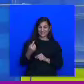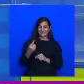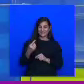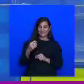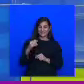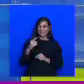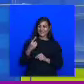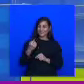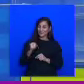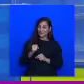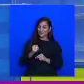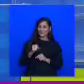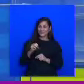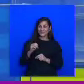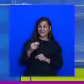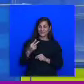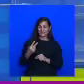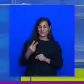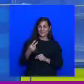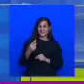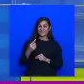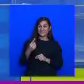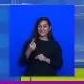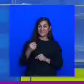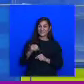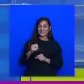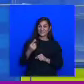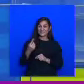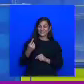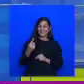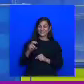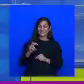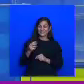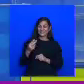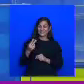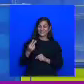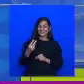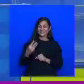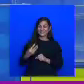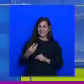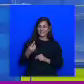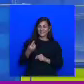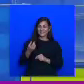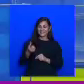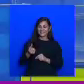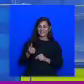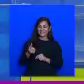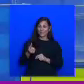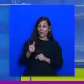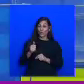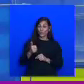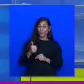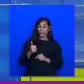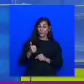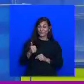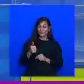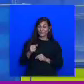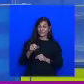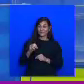01, 18, 02, 10, 15, 23, 16,